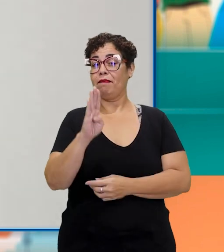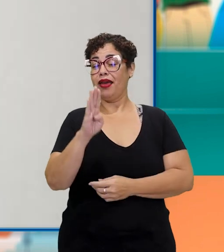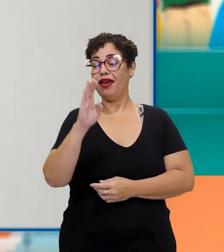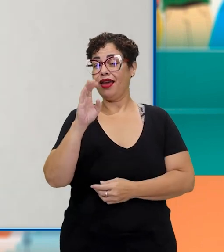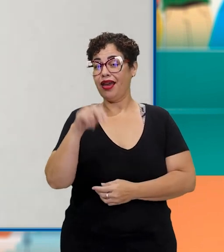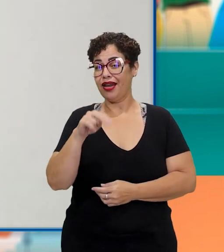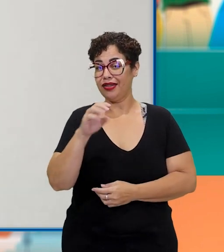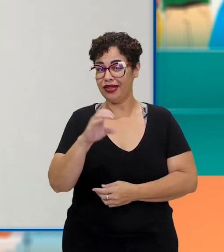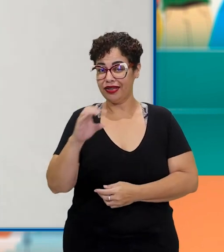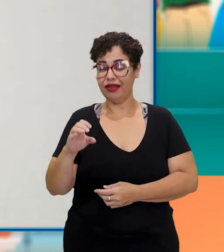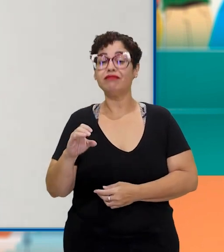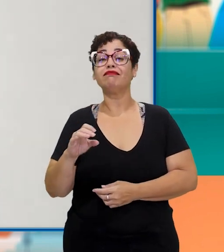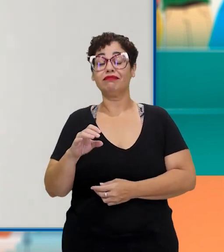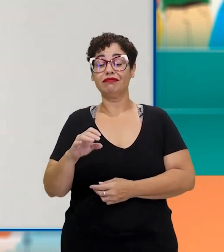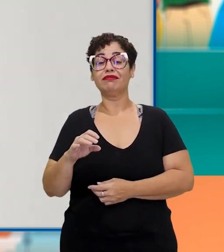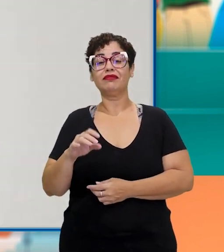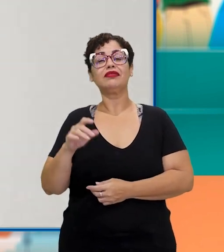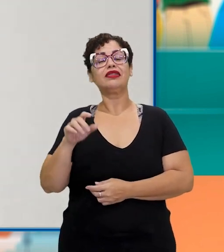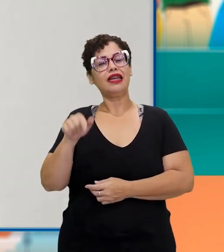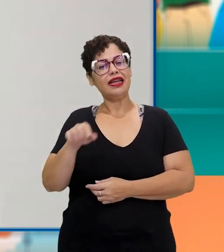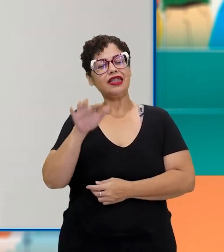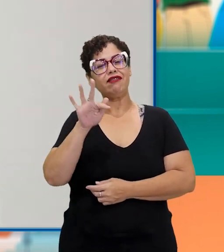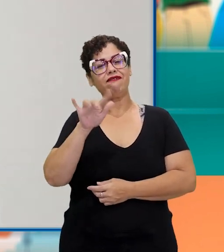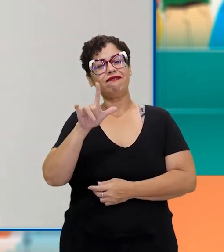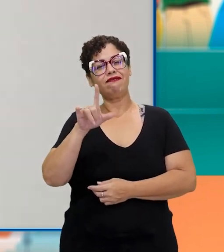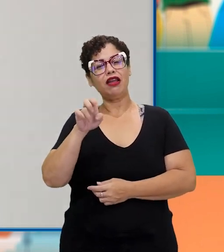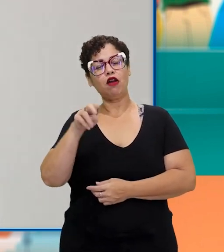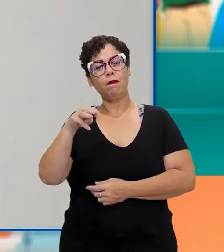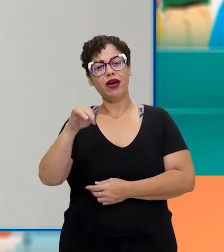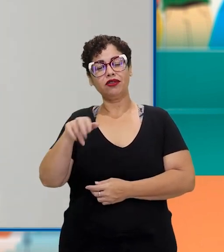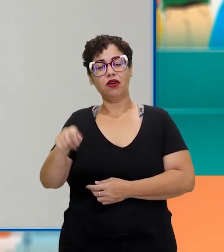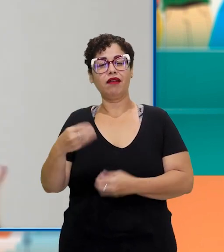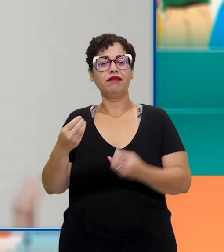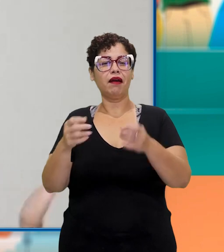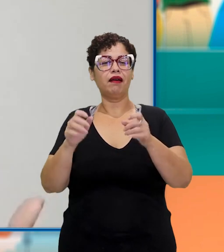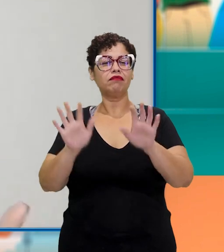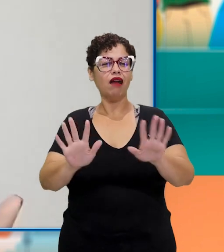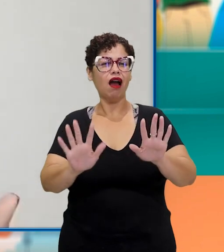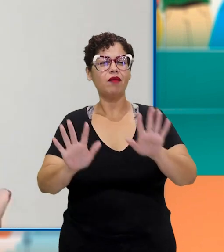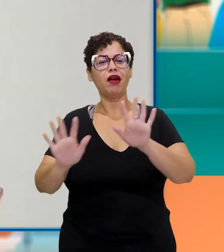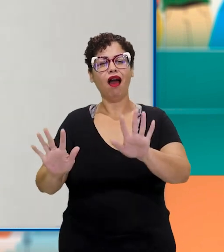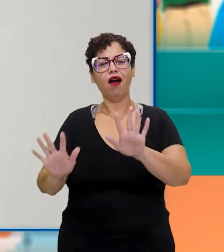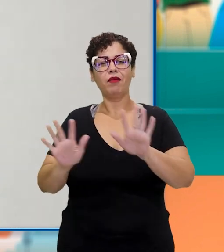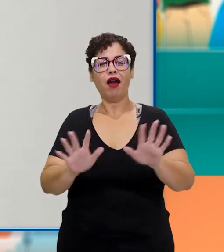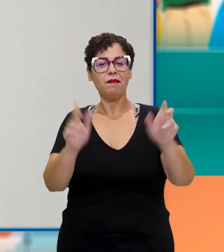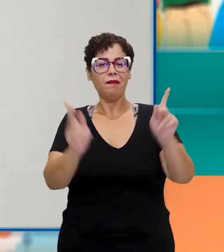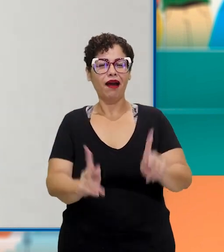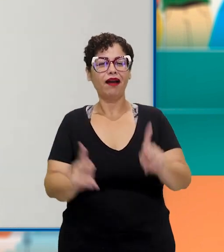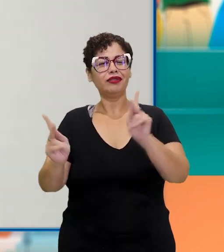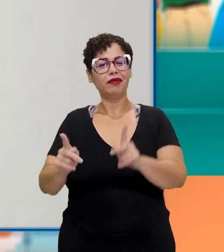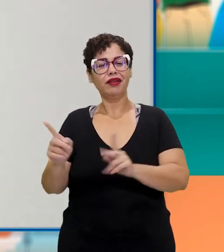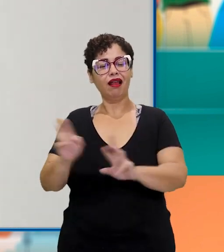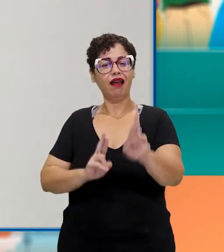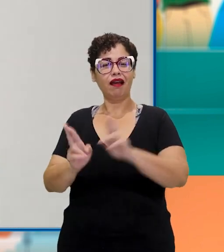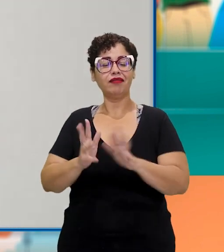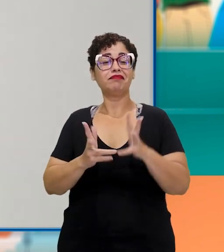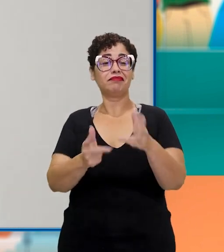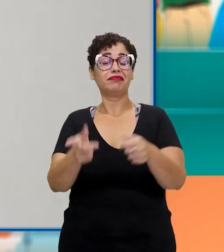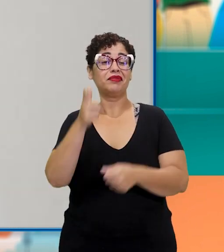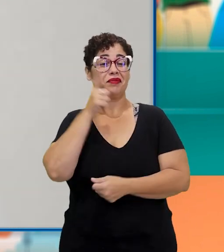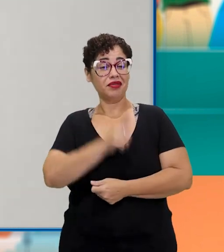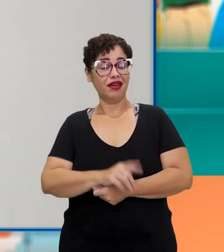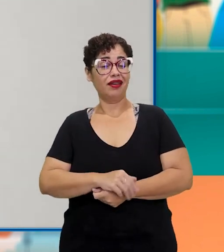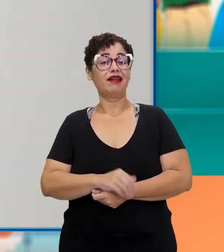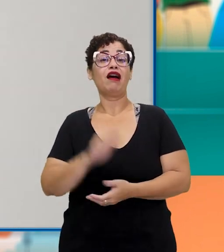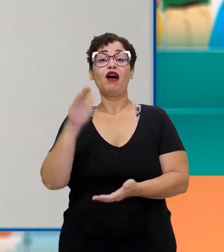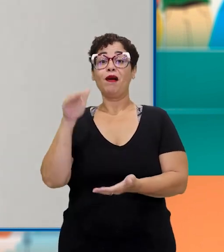nossa Base Nacional Comum Curricular, já que os fleumáticos são exímios pacificadores. Então, a habilidade de relacionamento é com eles